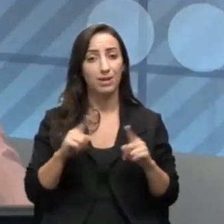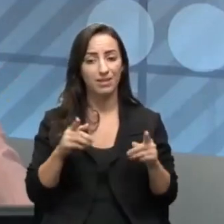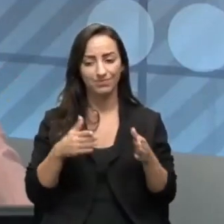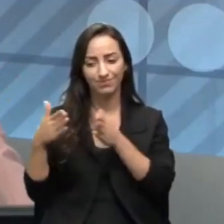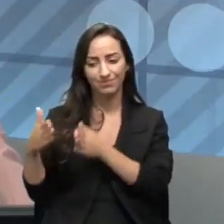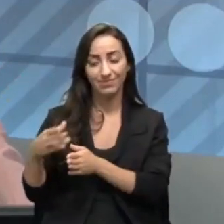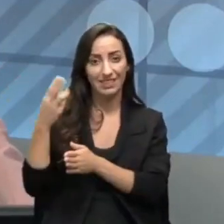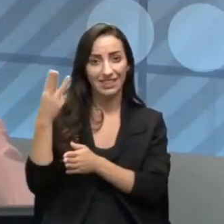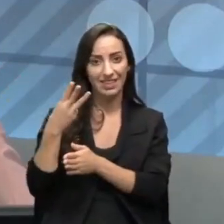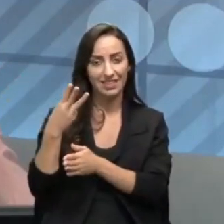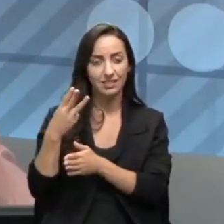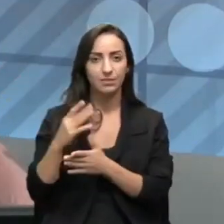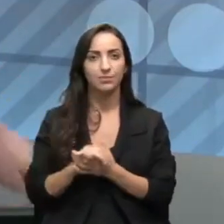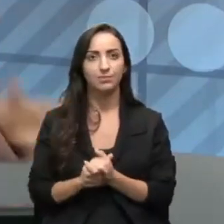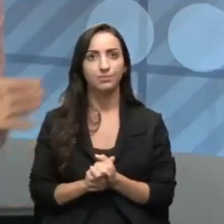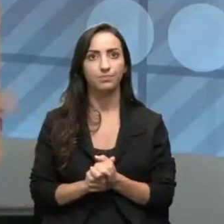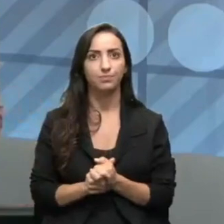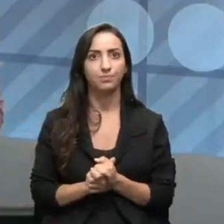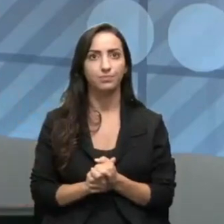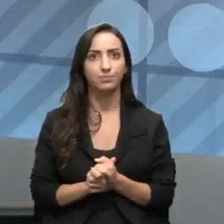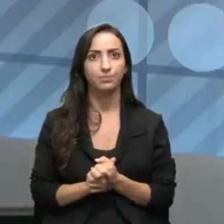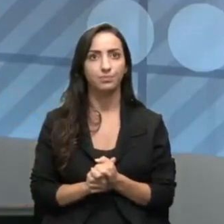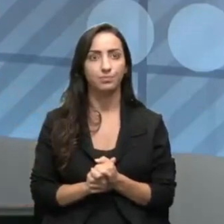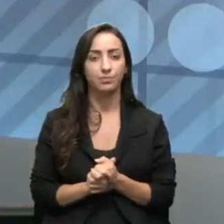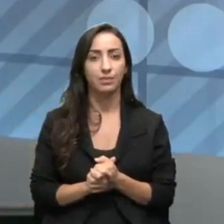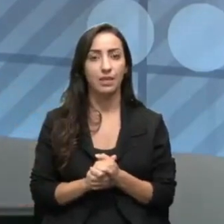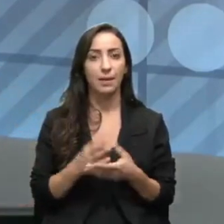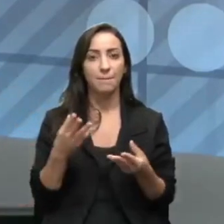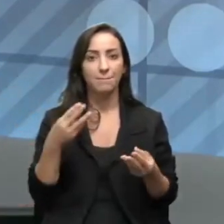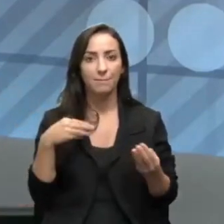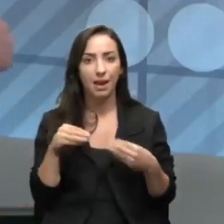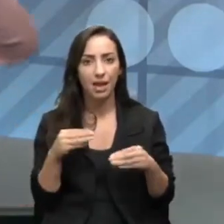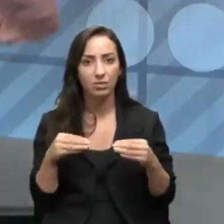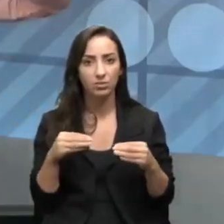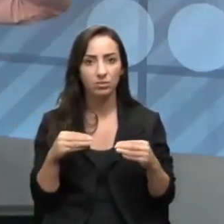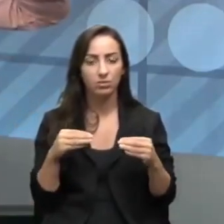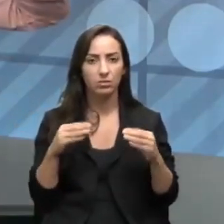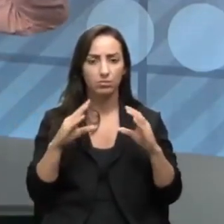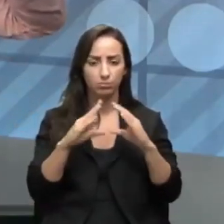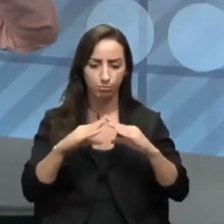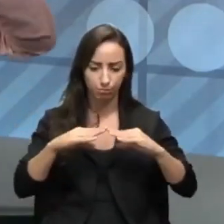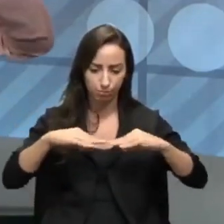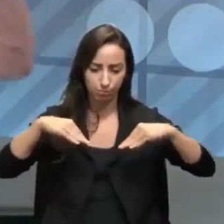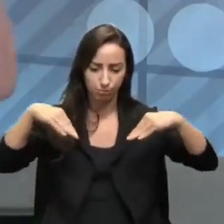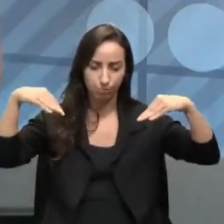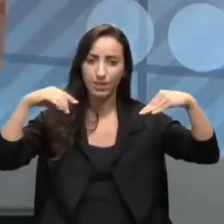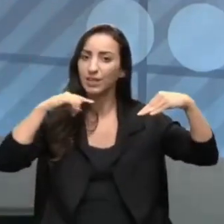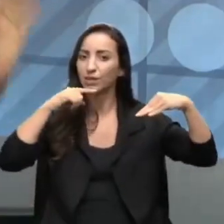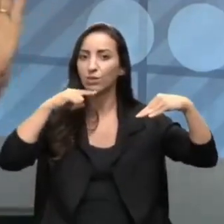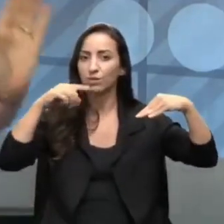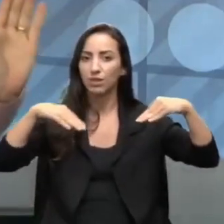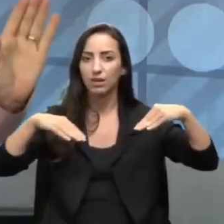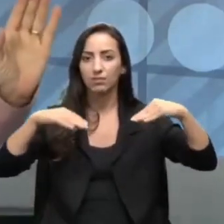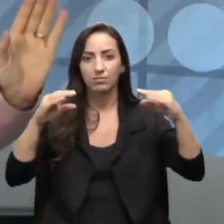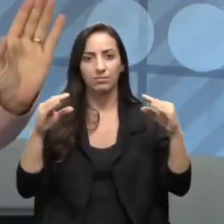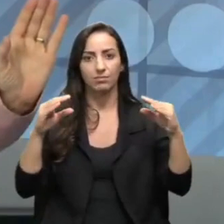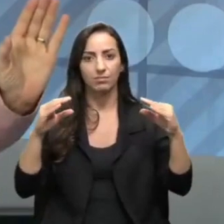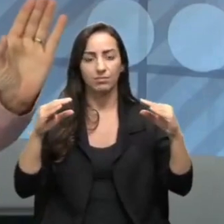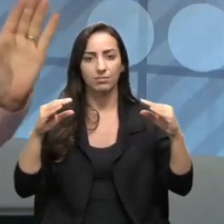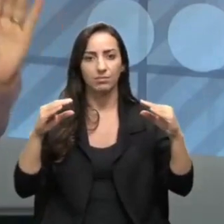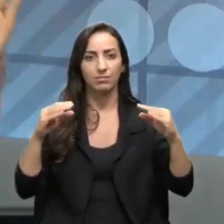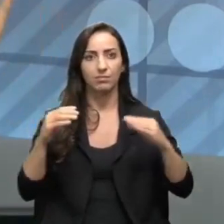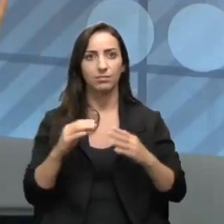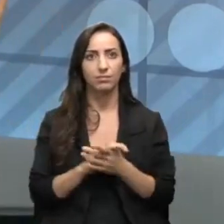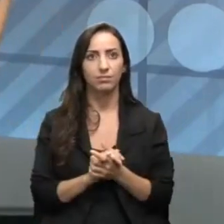estádio 3, a gente tem um comportamento plástico. A viga se deforma e ela não consegue mais voltar ao seu estágio